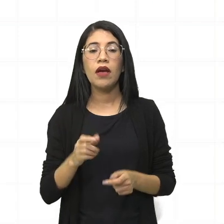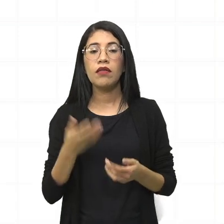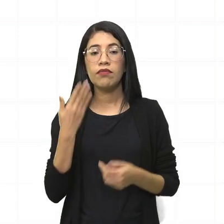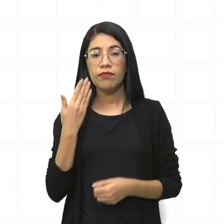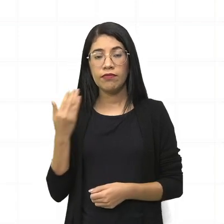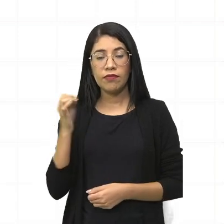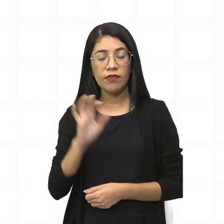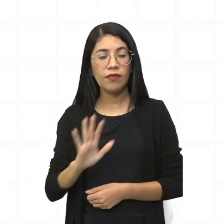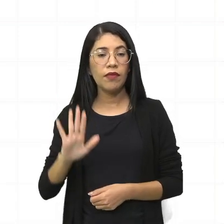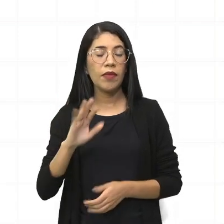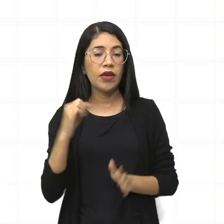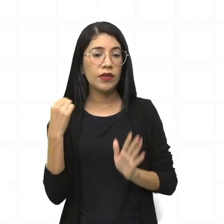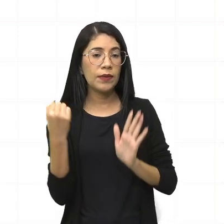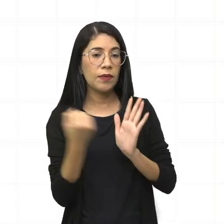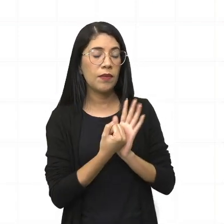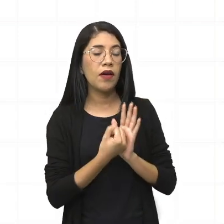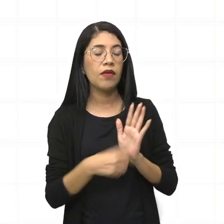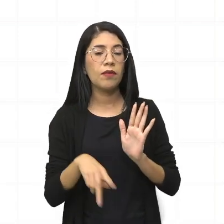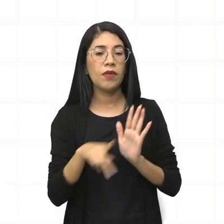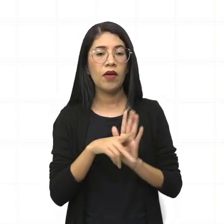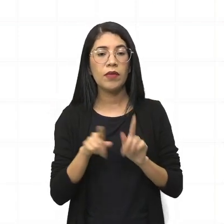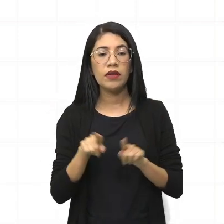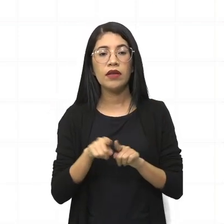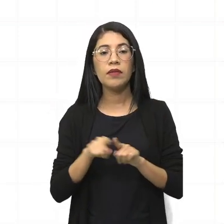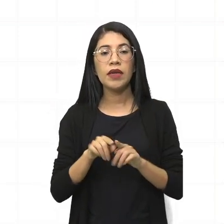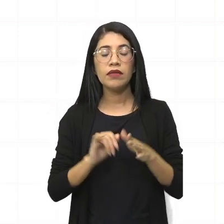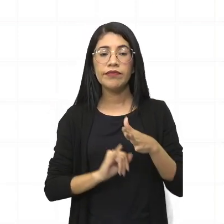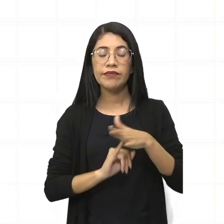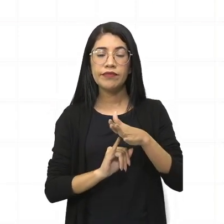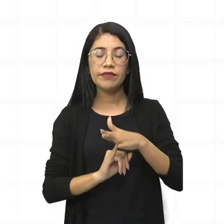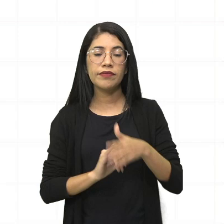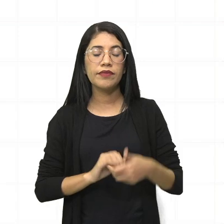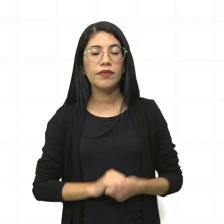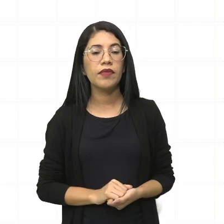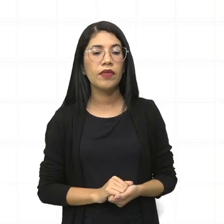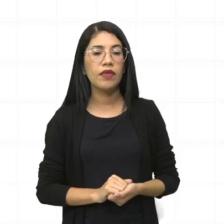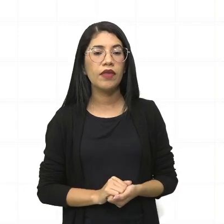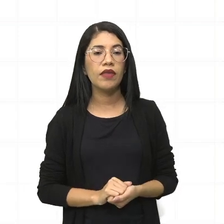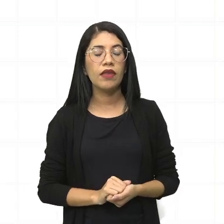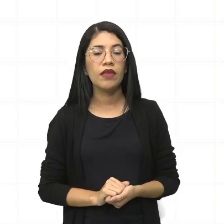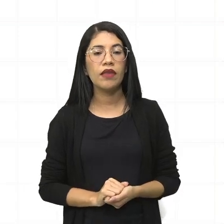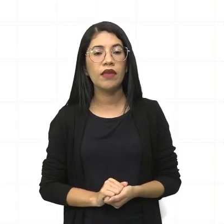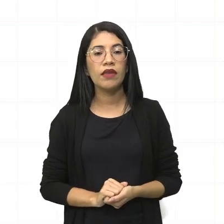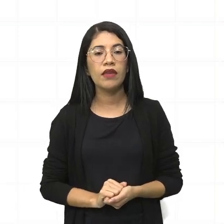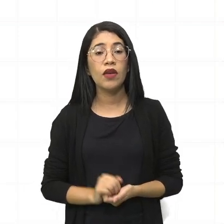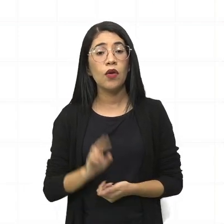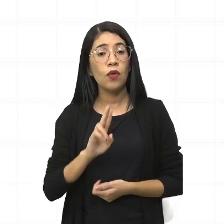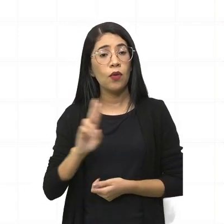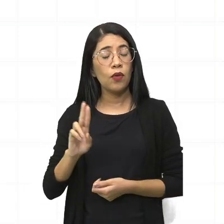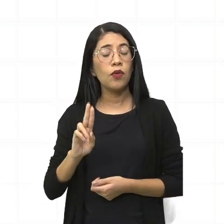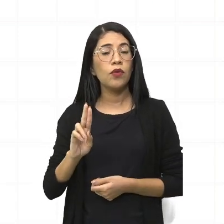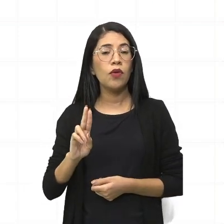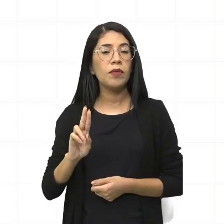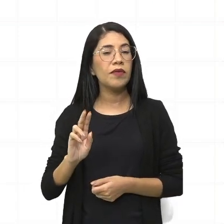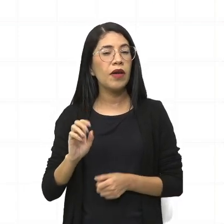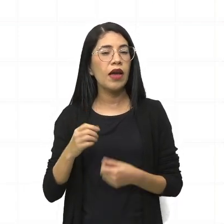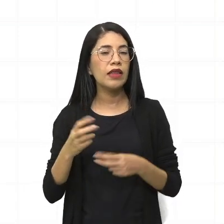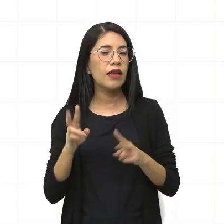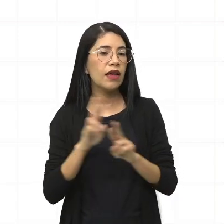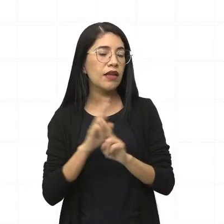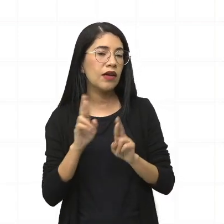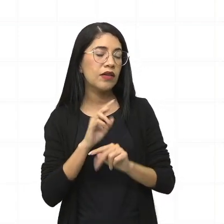estar observando o logotipo do ICMBio. O nome desse instituto ele